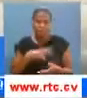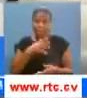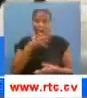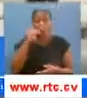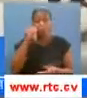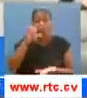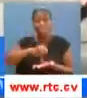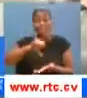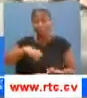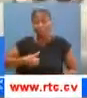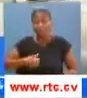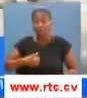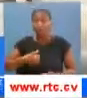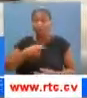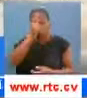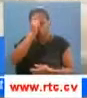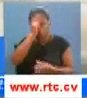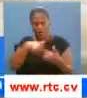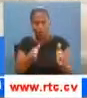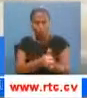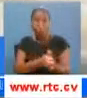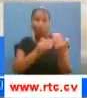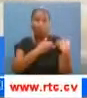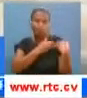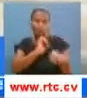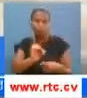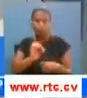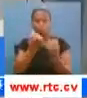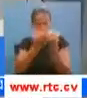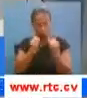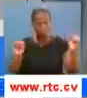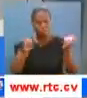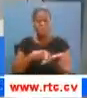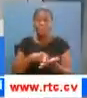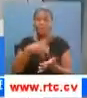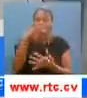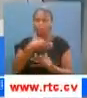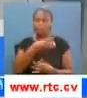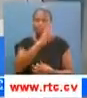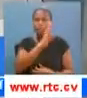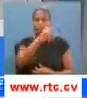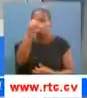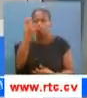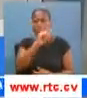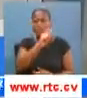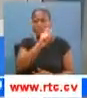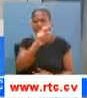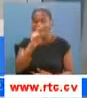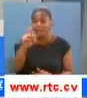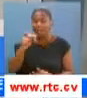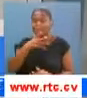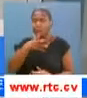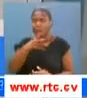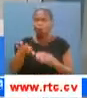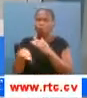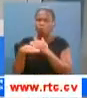Banco Central cabo-verdiano cumpre cabalmente a sua missão com a autonomia necessária, garante João Serra, que confirma igualmente